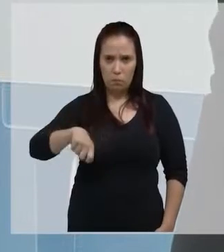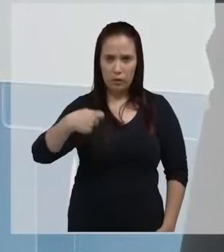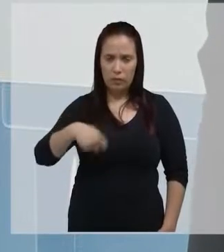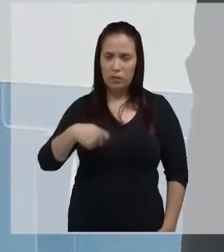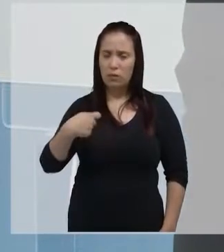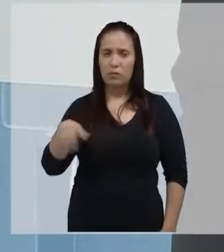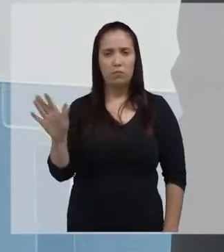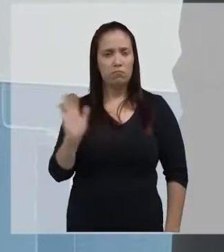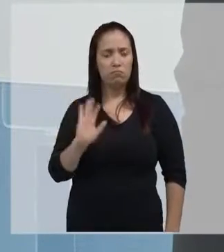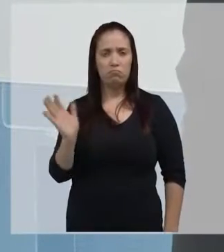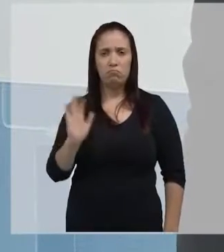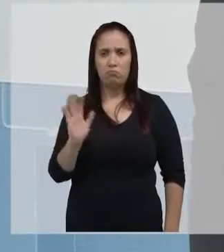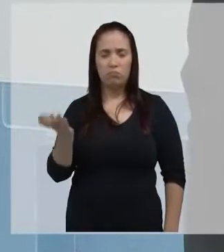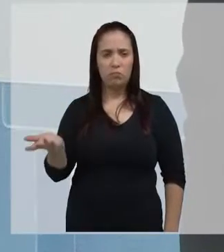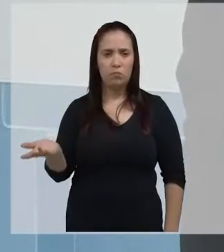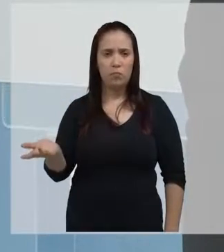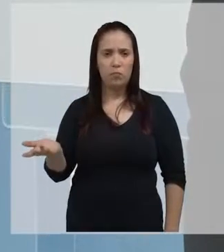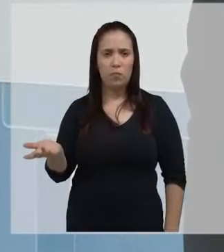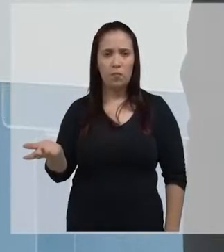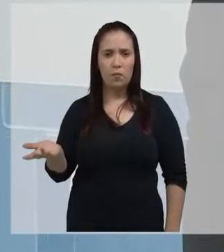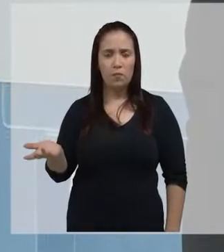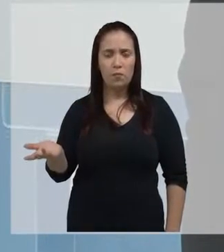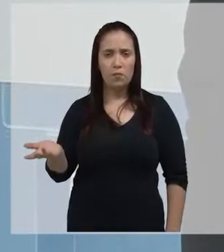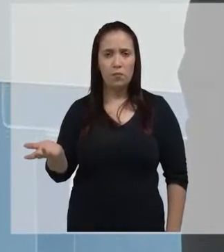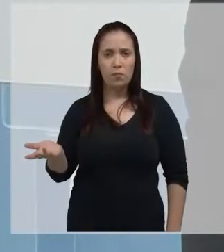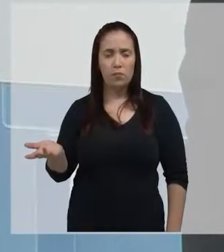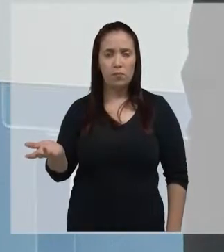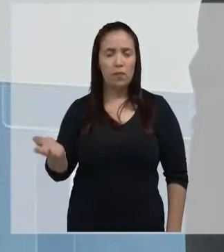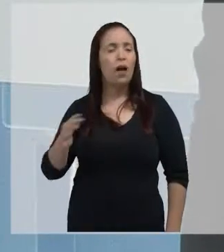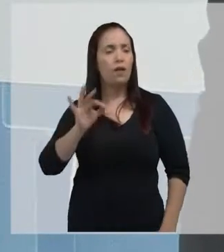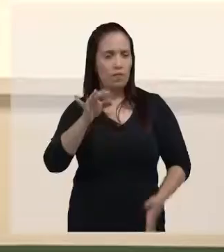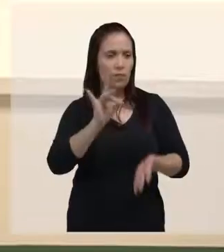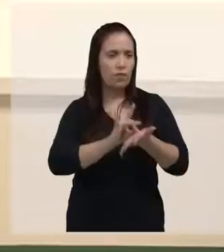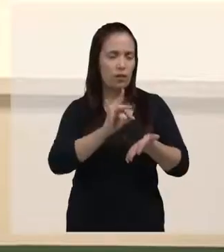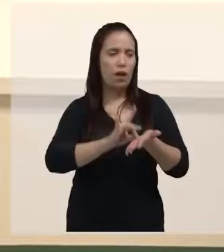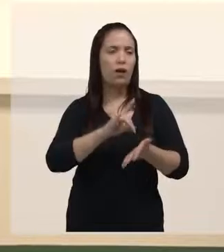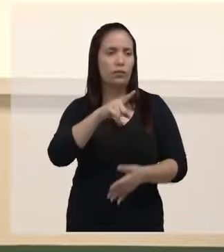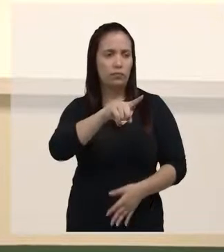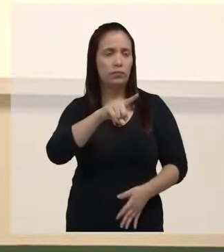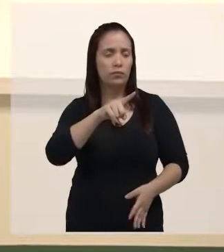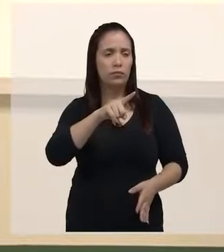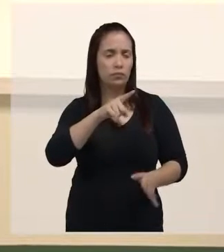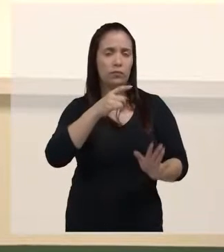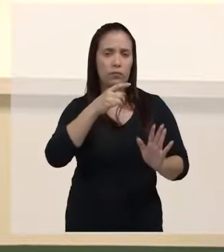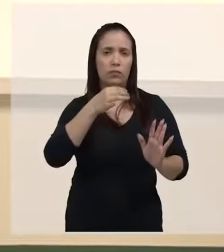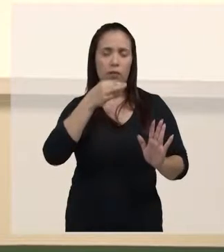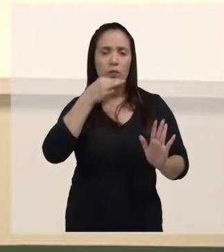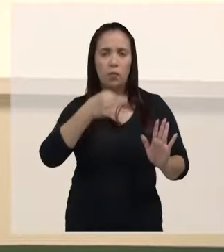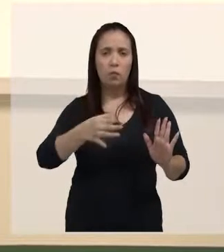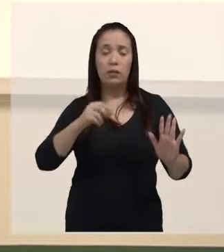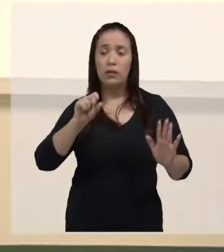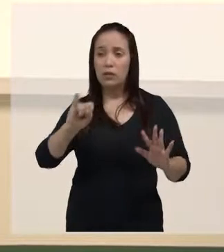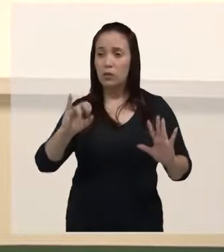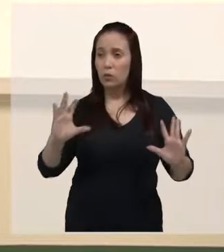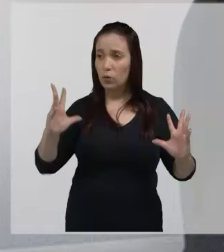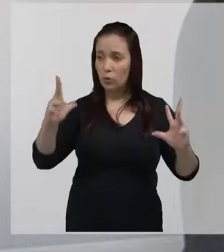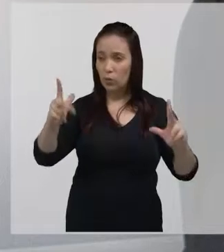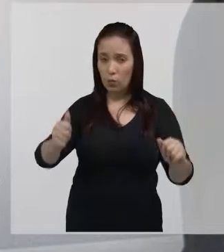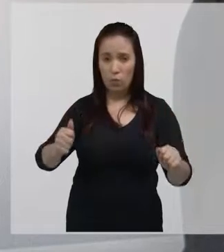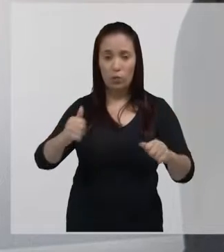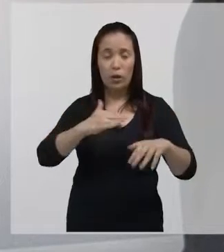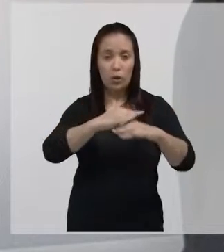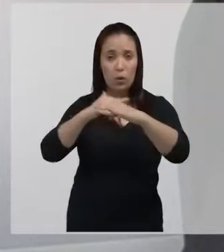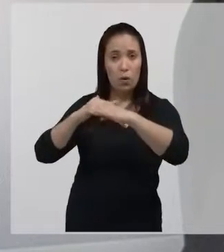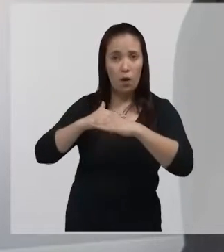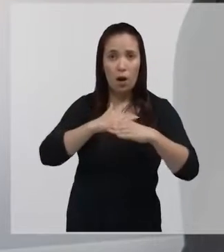precisa disso? O Felipe precisa disso? Na essência, A essência é essa. Na essência, você debate o seguinte: se todos são perante